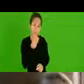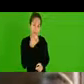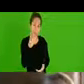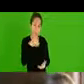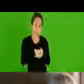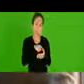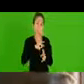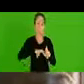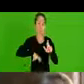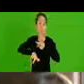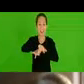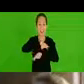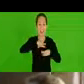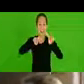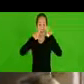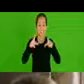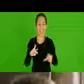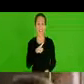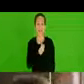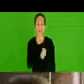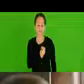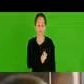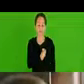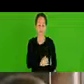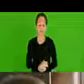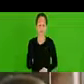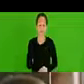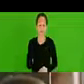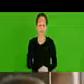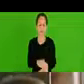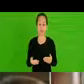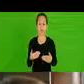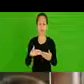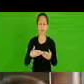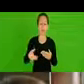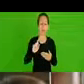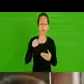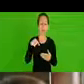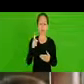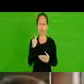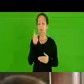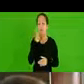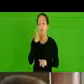humanos aqui. E aí, mais para frente, nós vamos